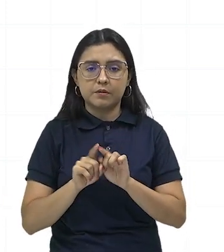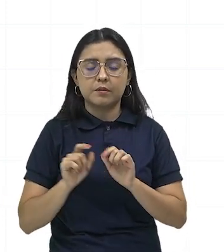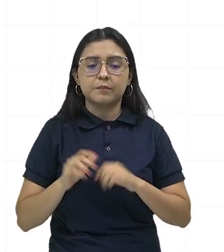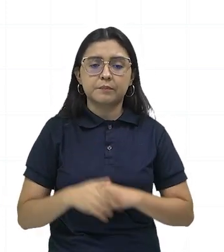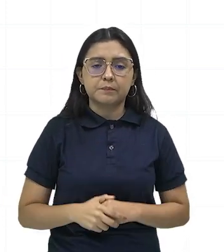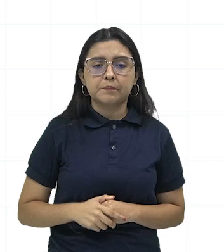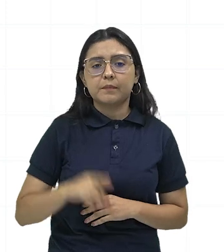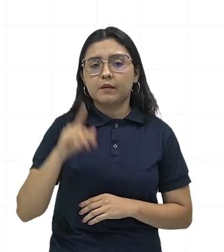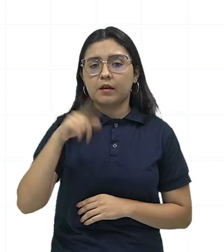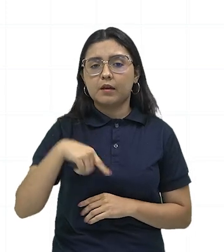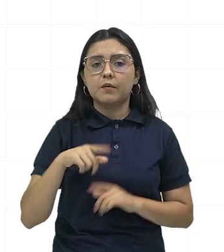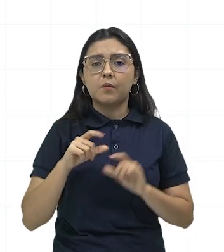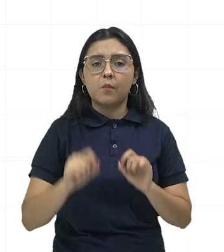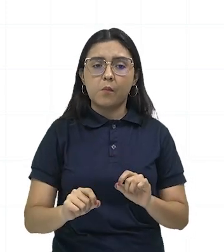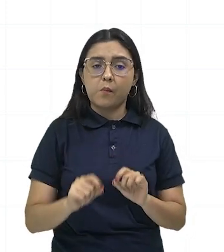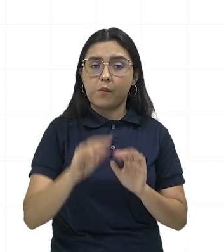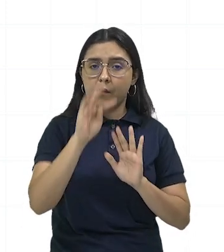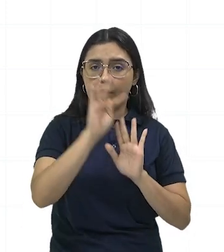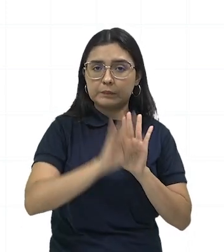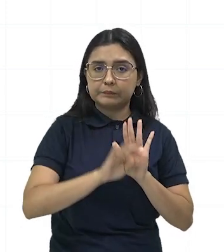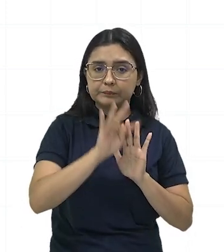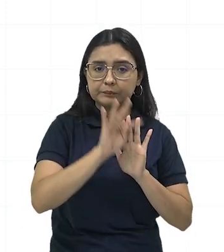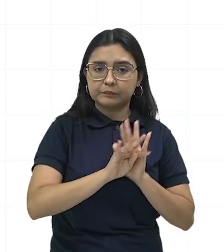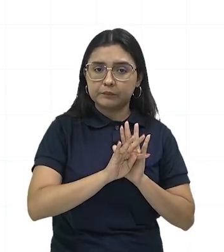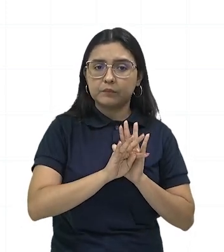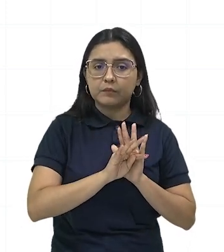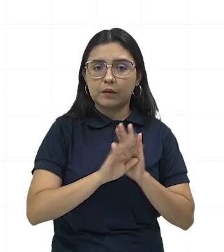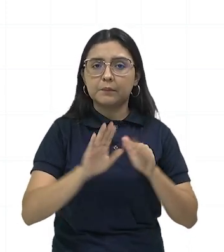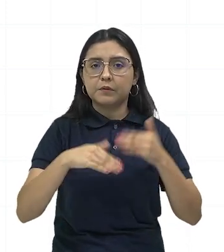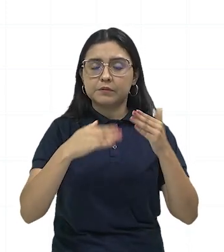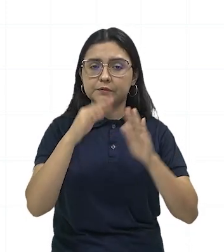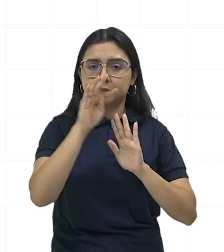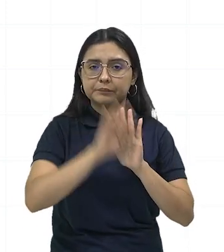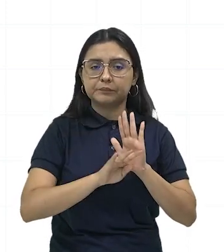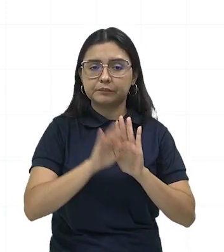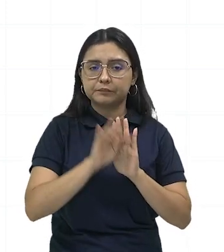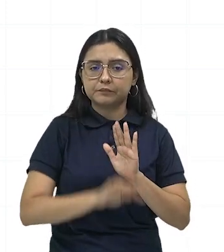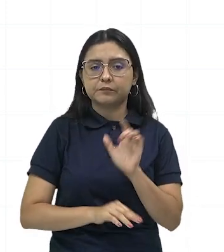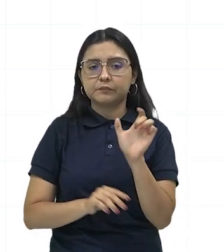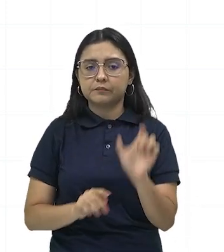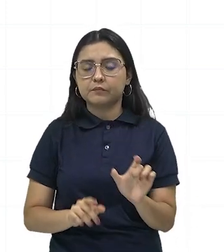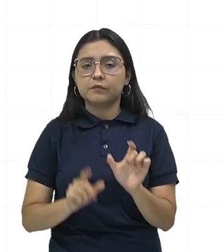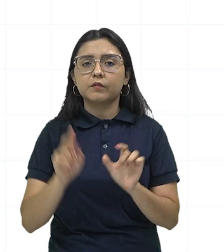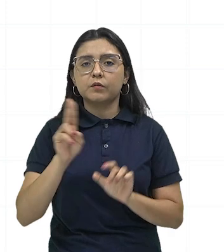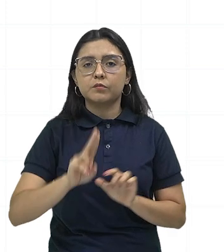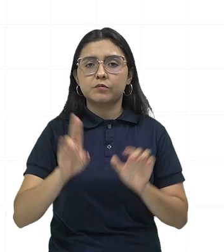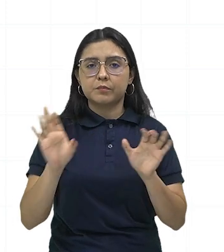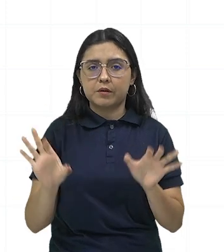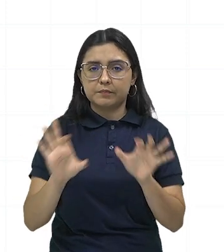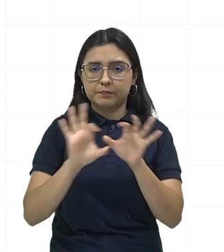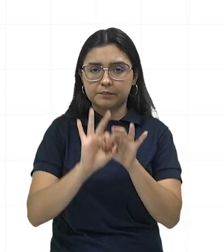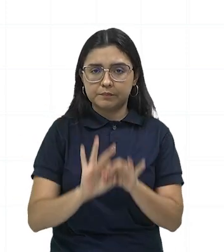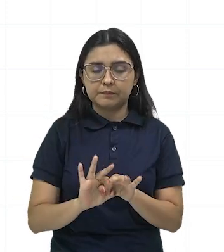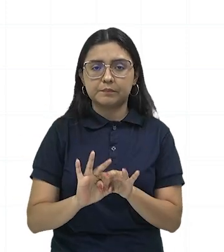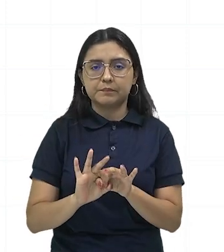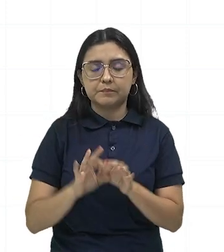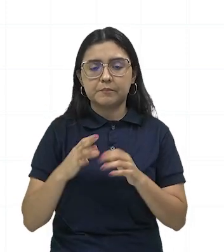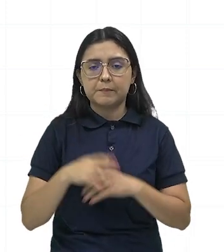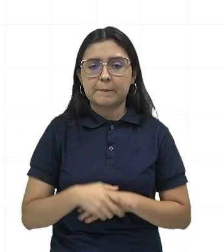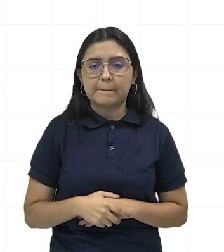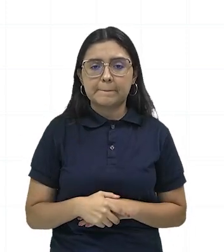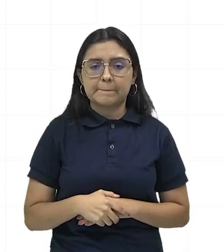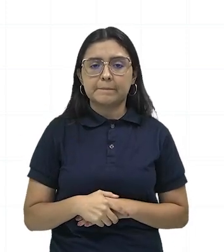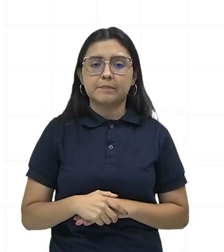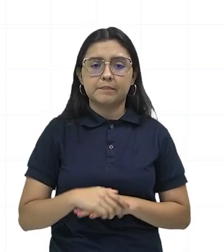Essa é a minha textual. Esses termos que eu utilizo para unir as partes do meu texto,